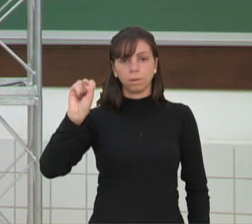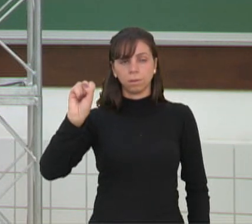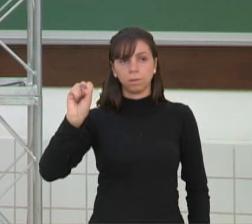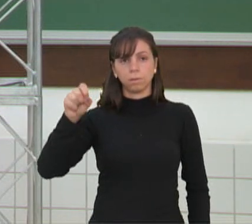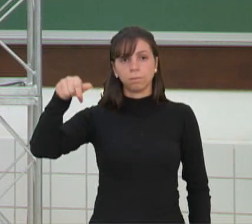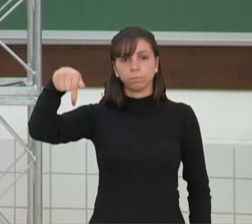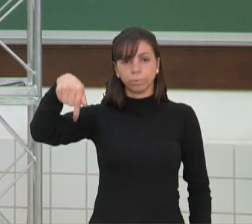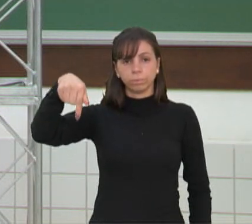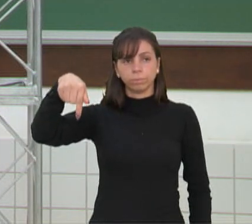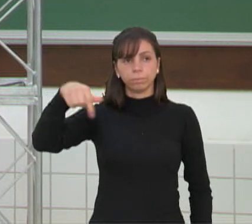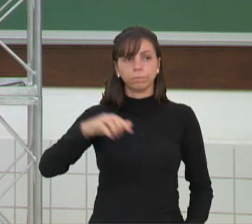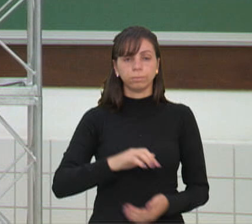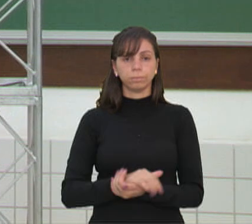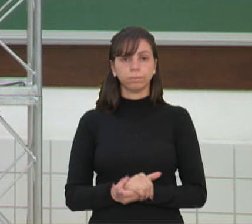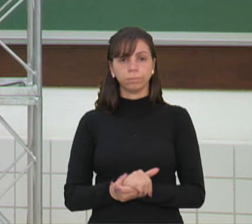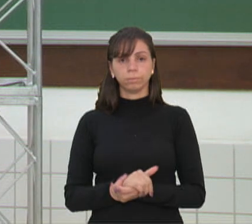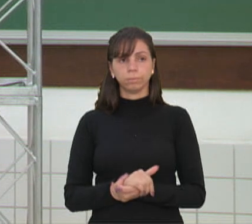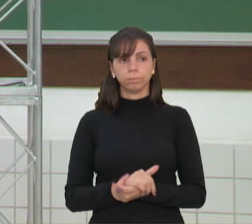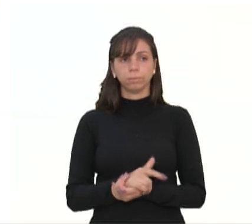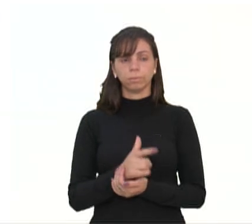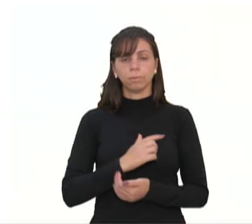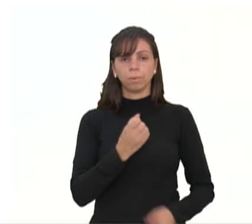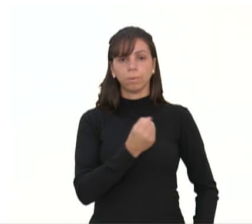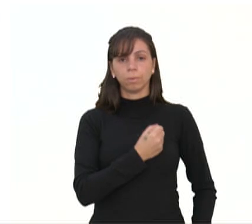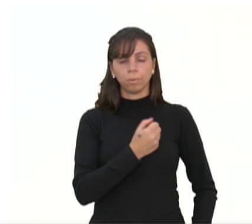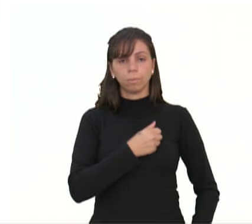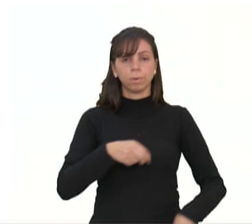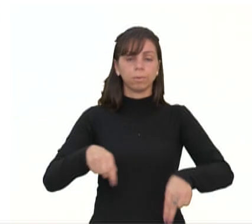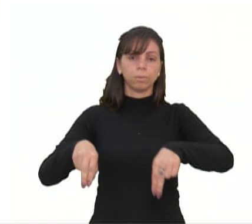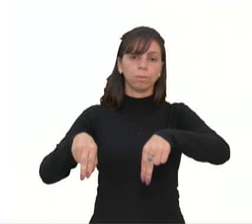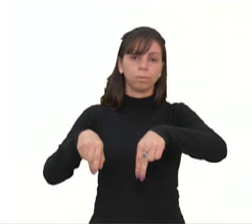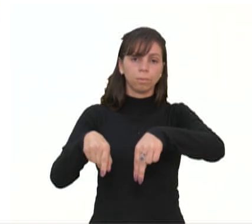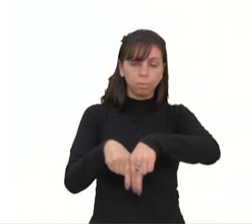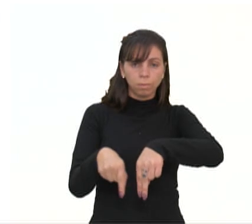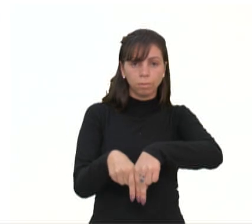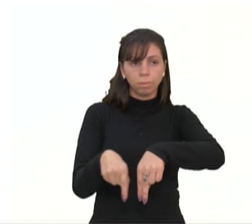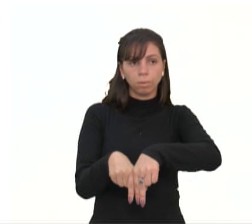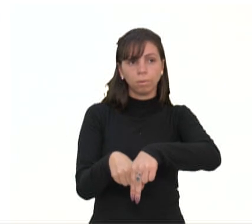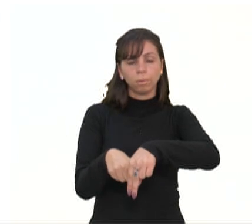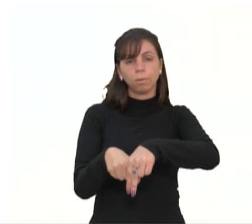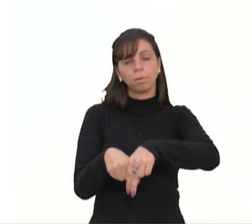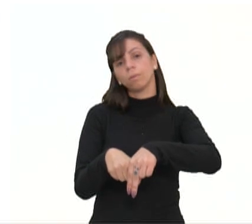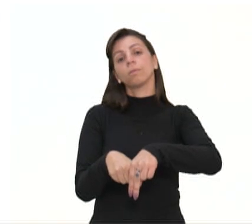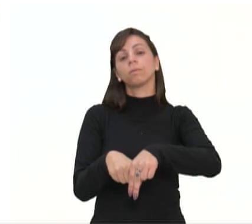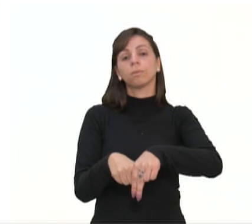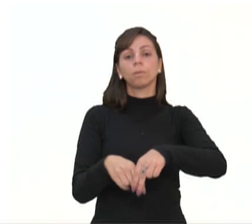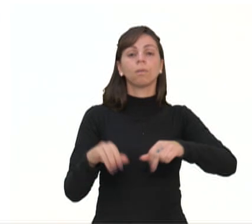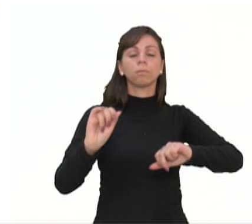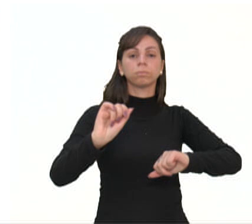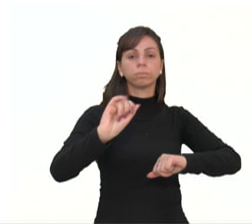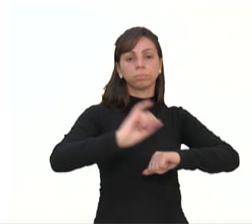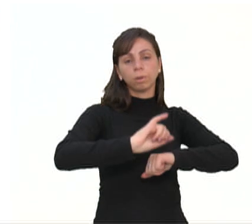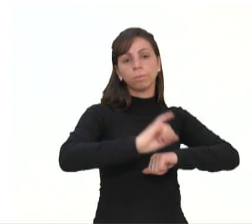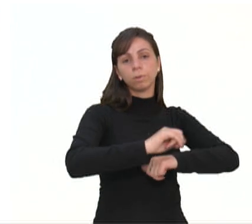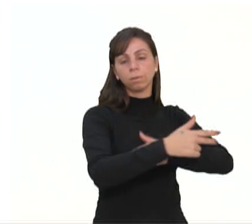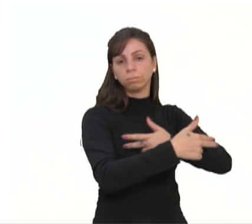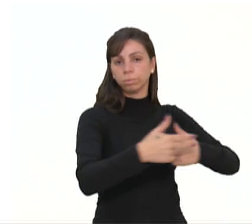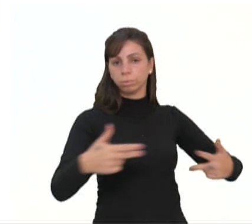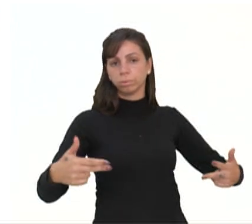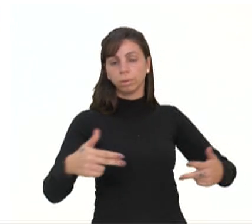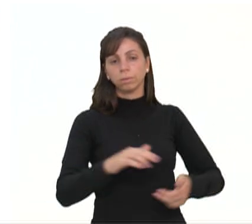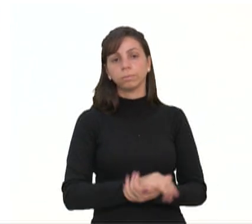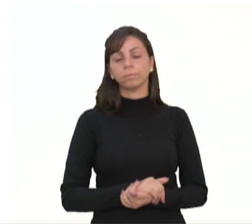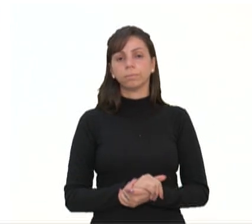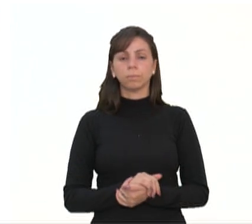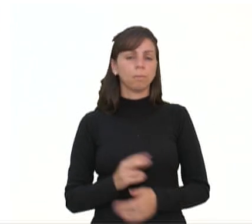começo. Nós temos os números naturais, que são os números que são utilizados para contar os objetos na natureza, aqueles números que nós usamos